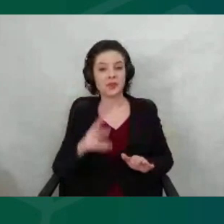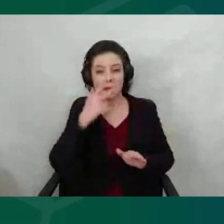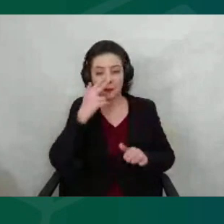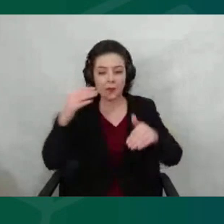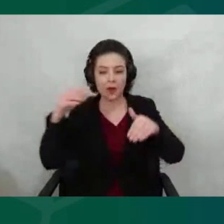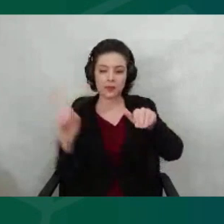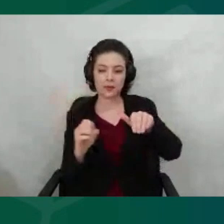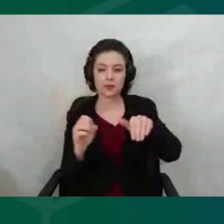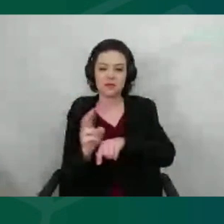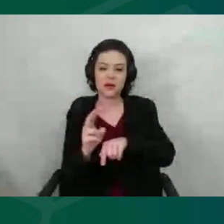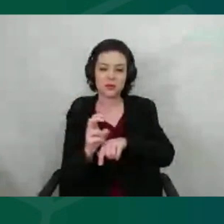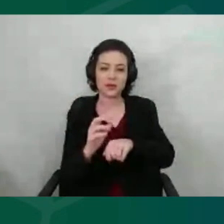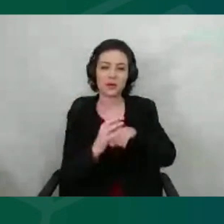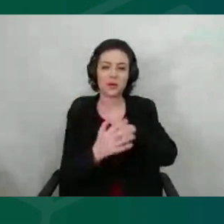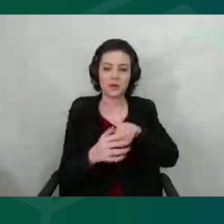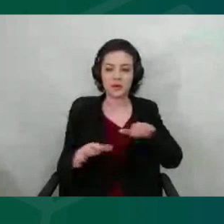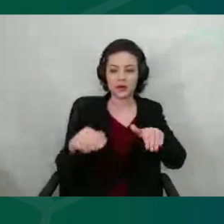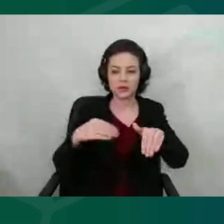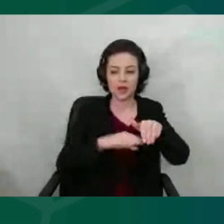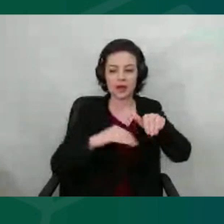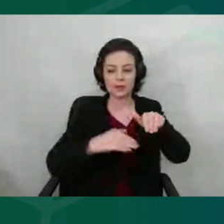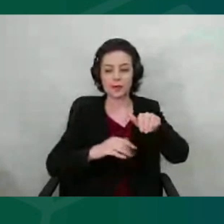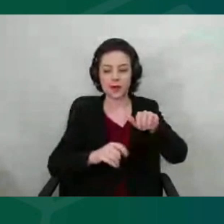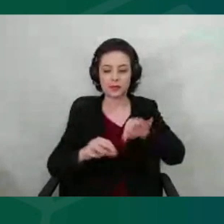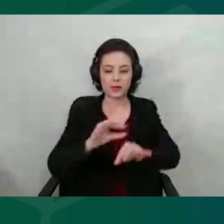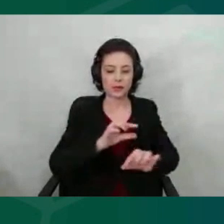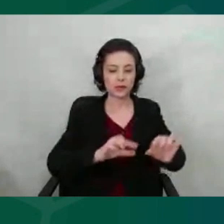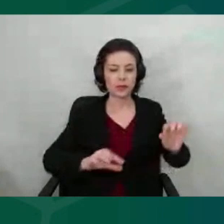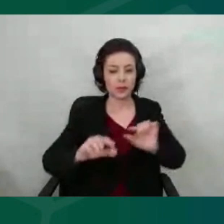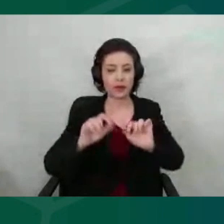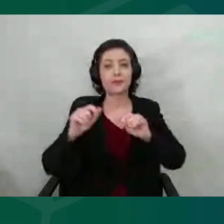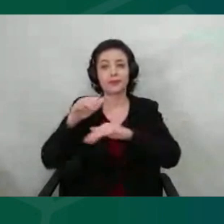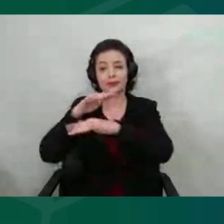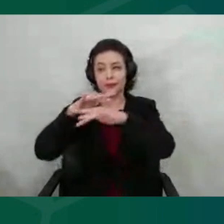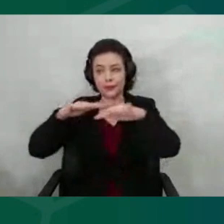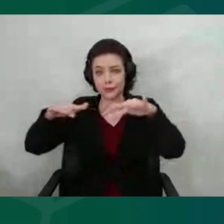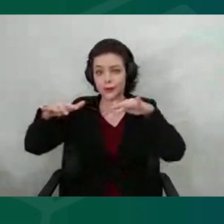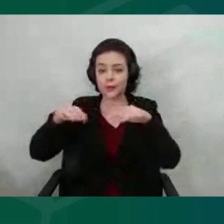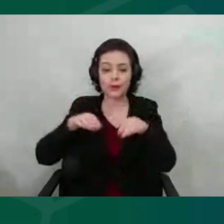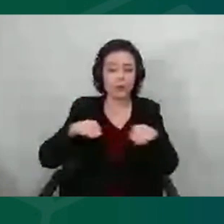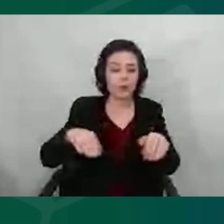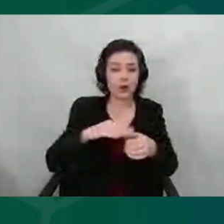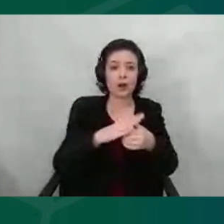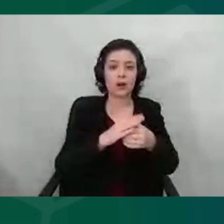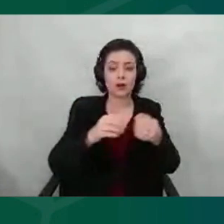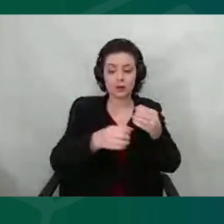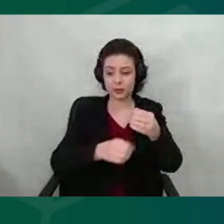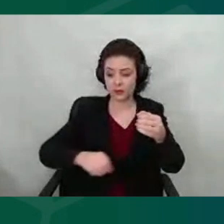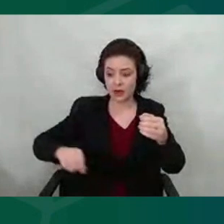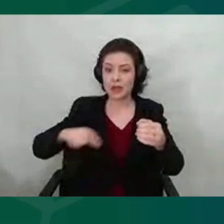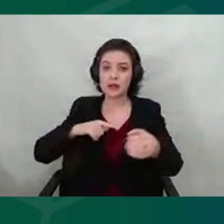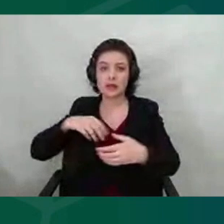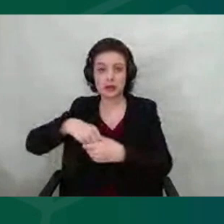coronavírus, e que ele pode ser encontrado no ar, em superfícies e até mesmo no esgoto. Que produtos